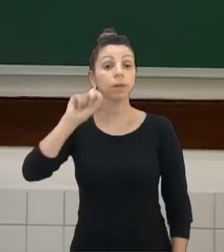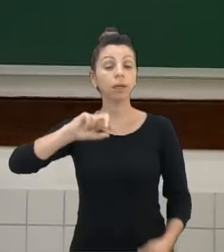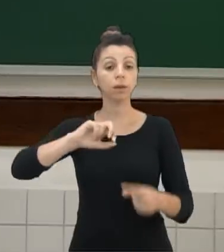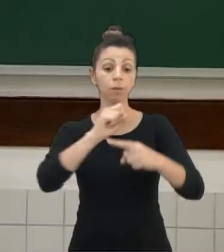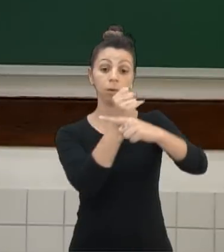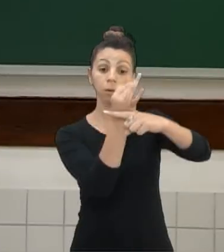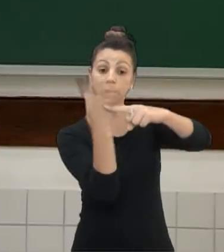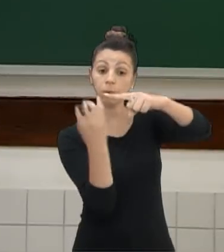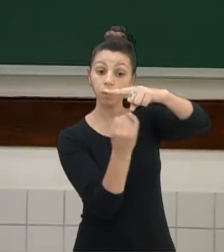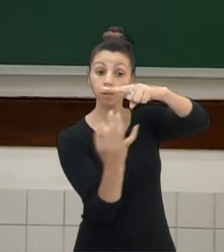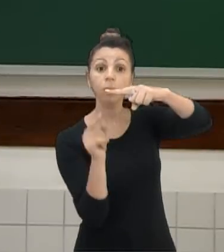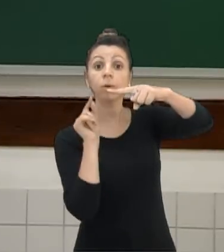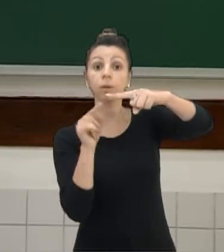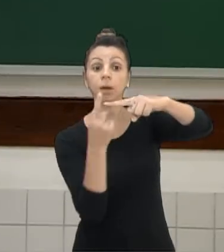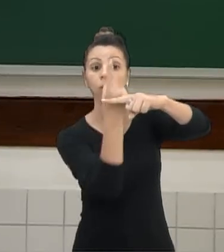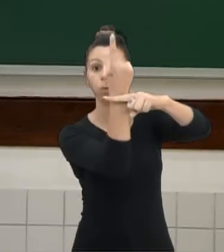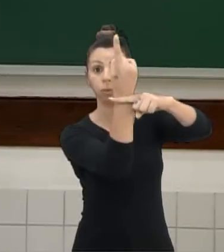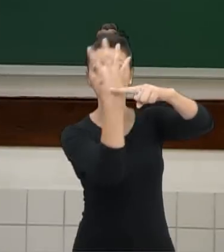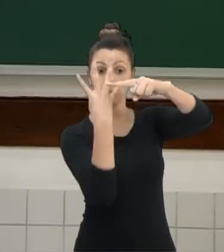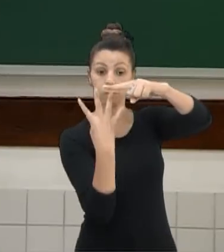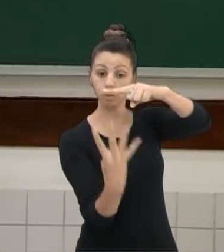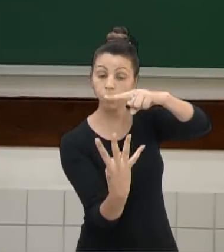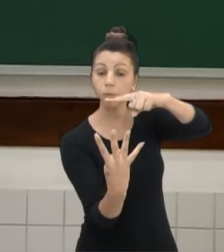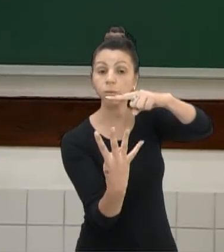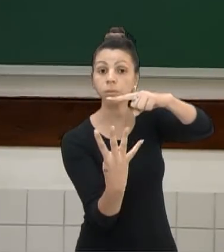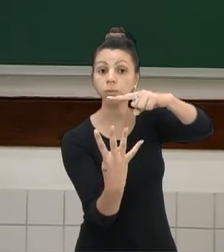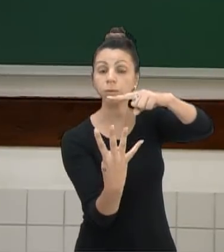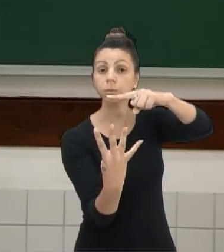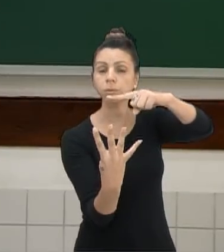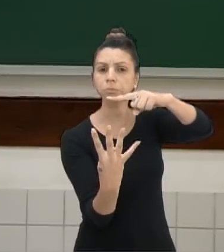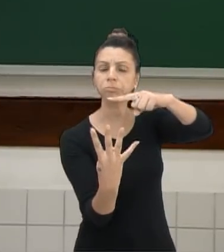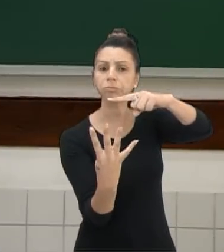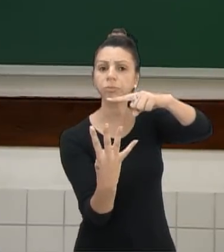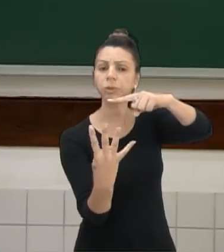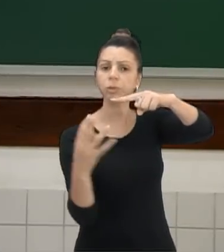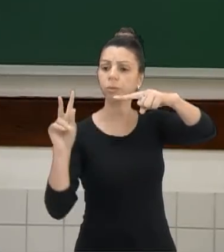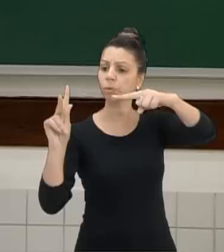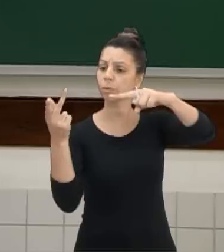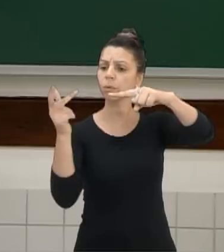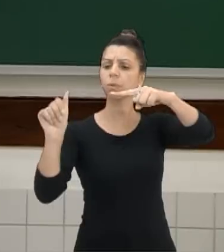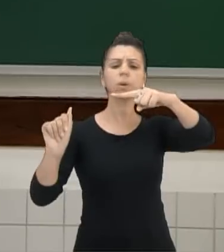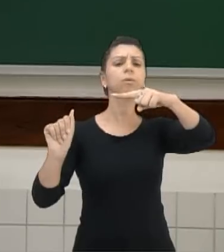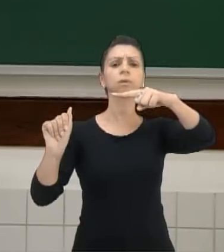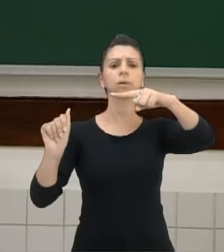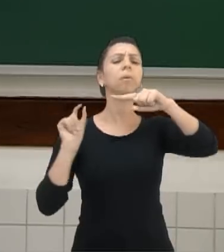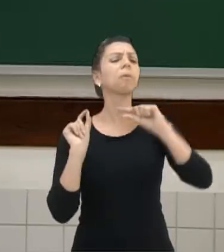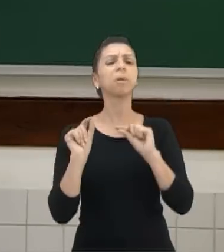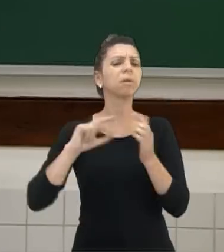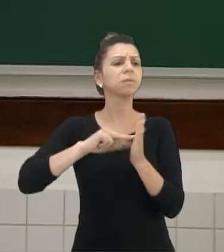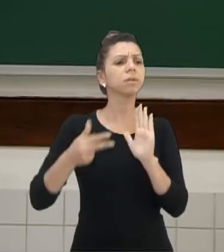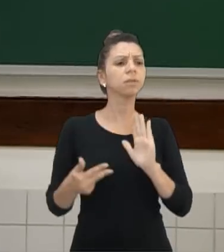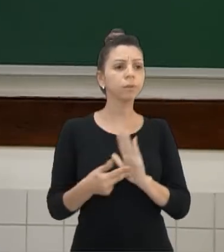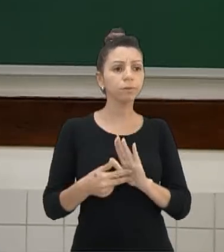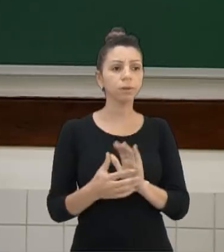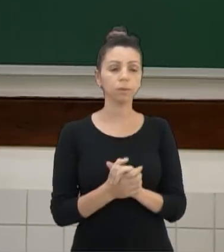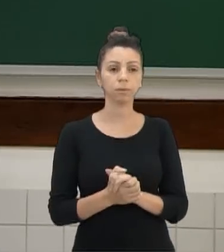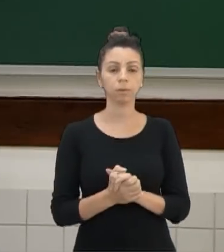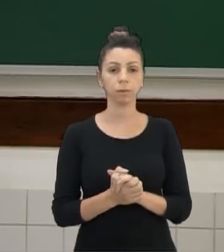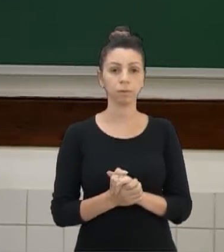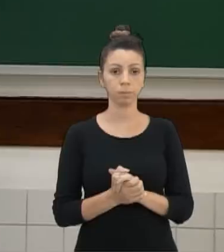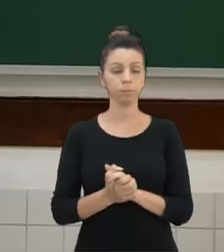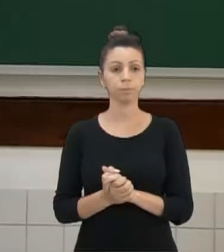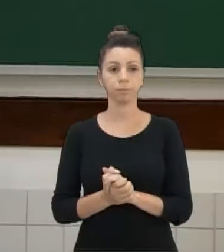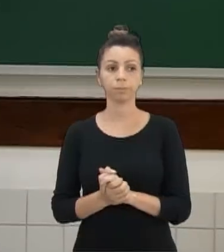fração de 1 sobre 4 de 1 alqueire. Mas o que isso vai significar para a gente aqui? Então, a gente vai ter de